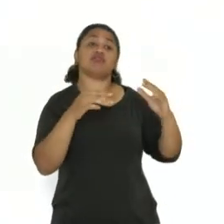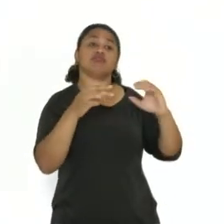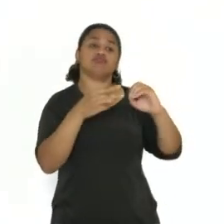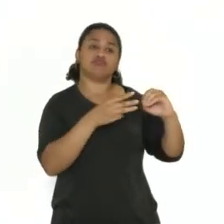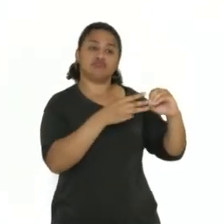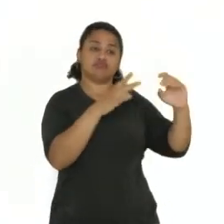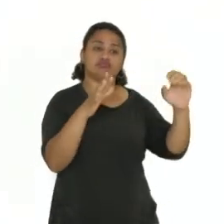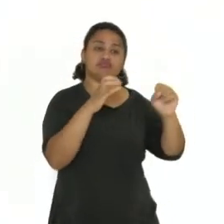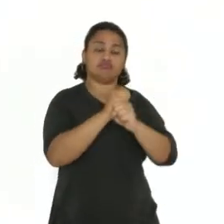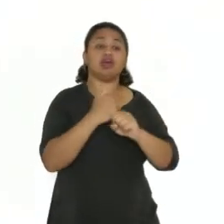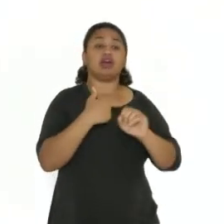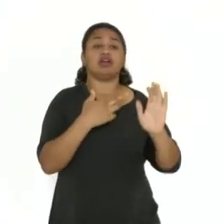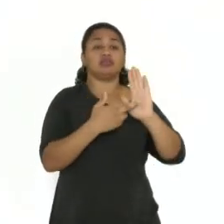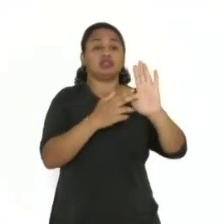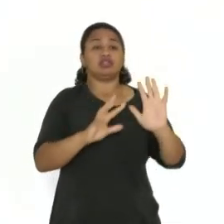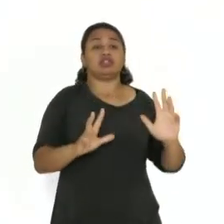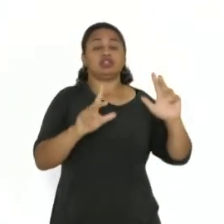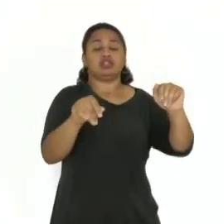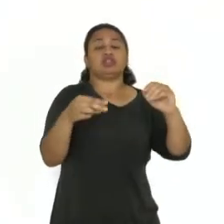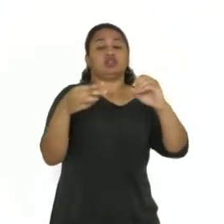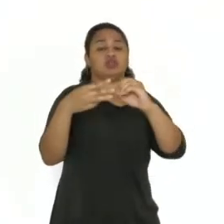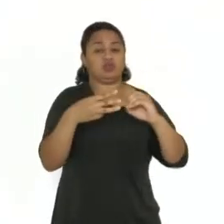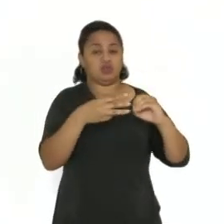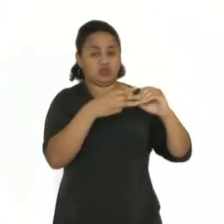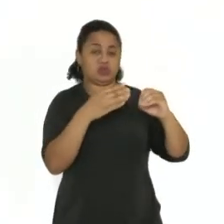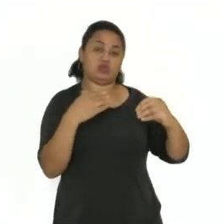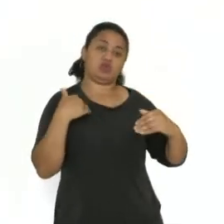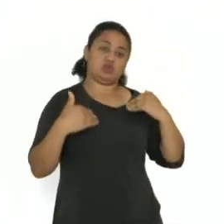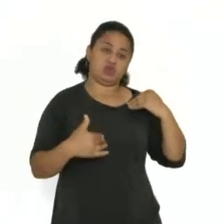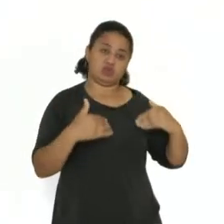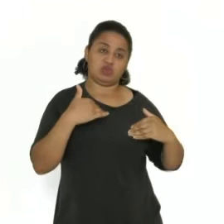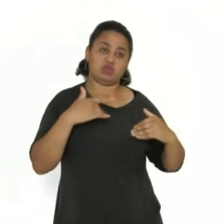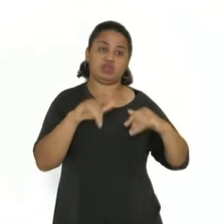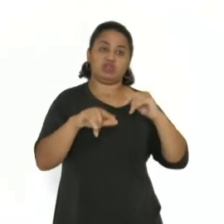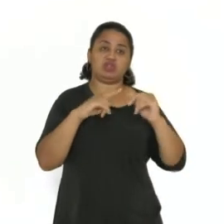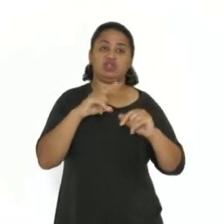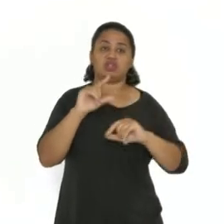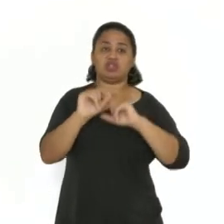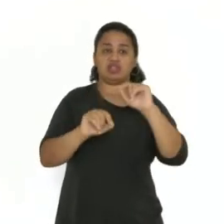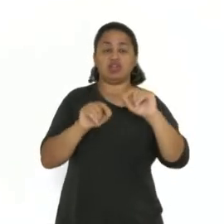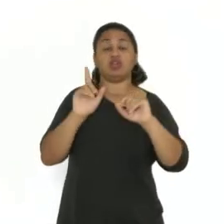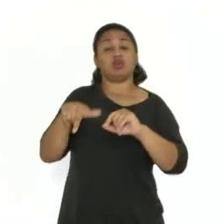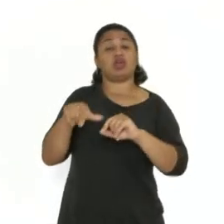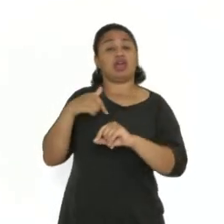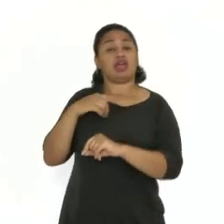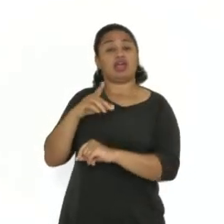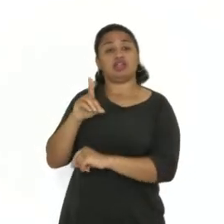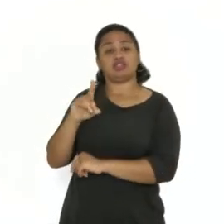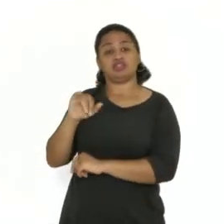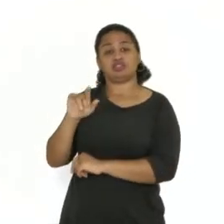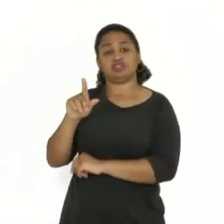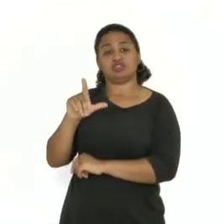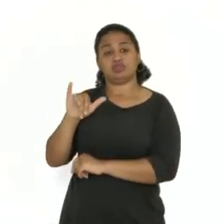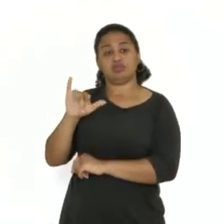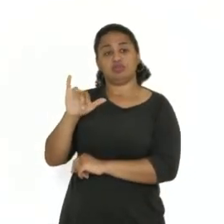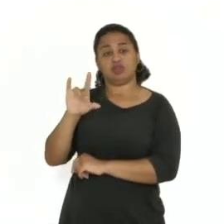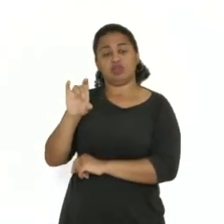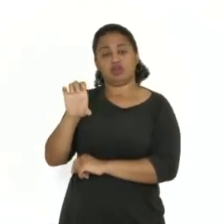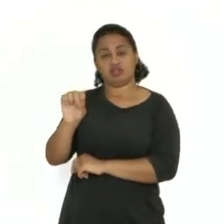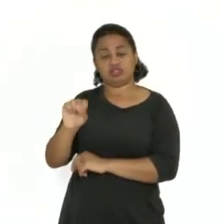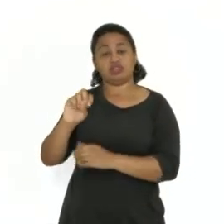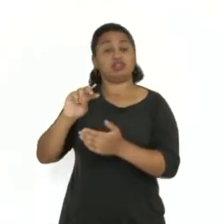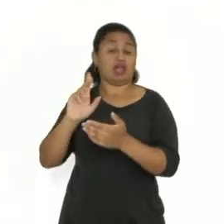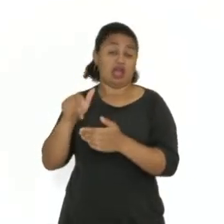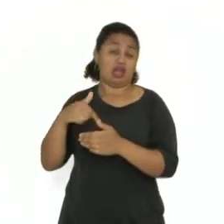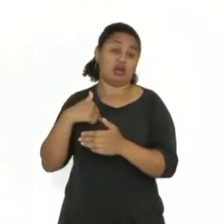do corpo que possuem um conjunto gênico completo, ditas diploides. Quando a gente fala em diploides, a gente